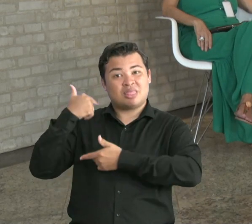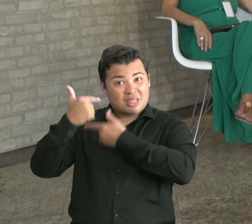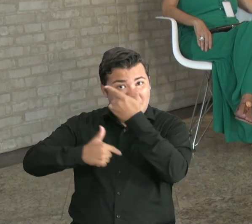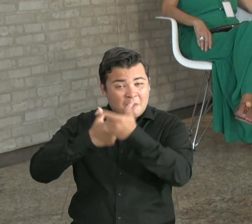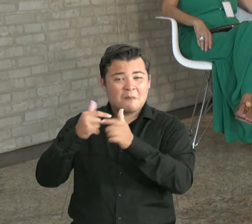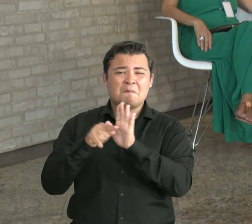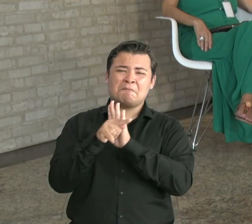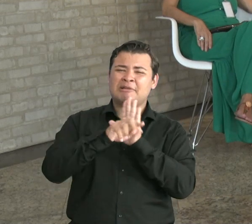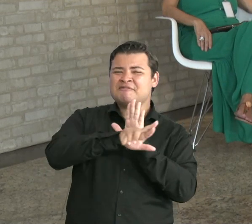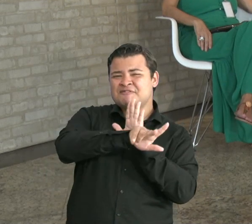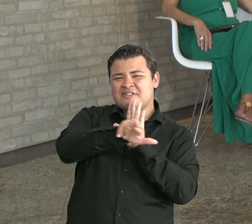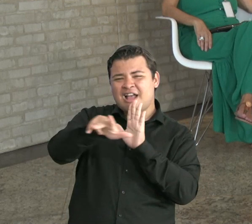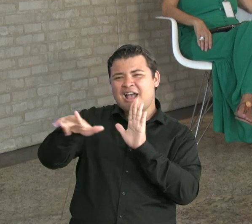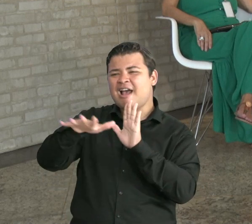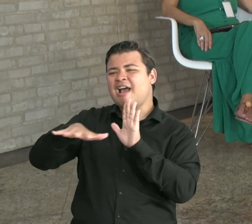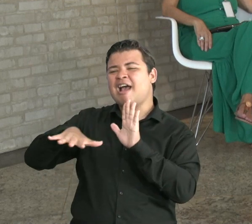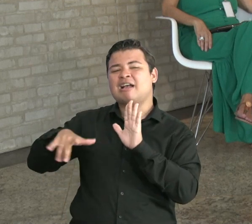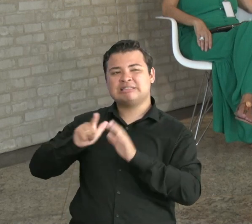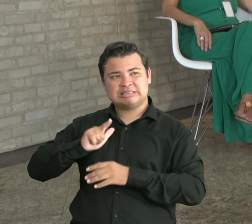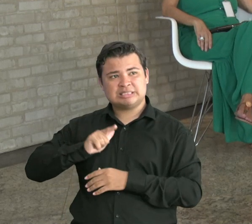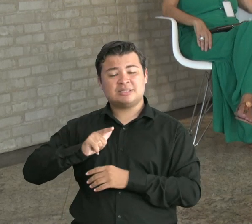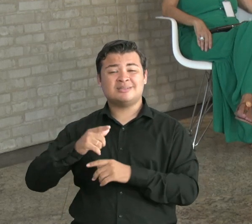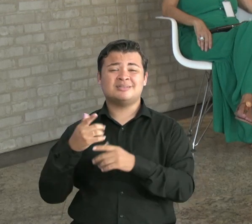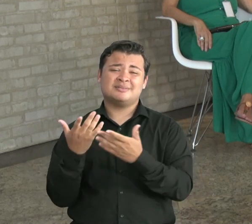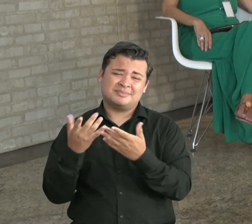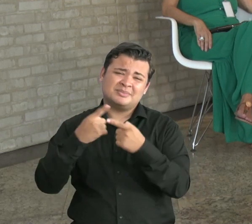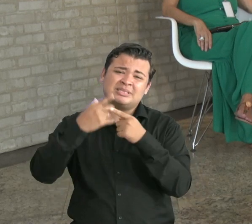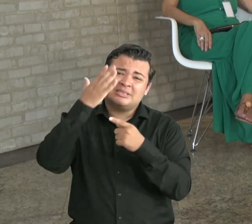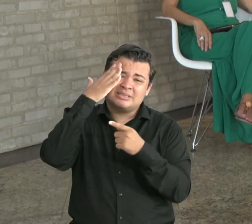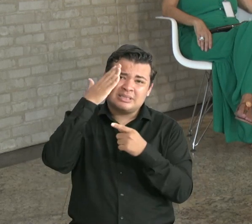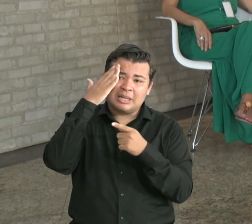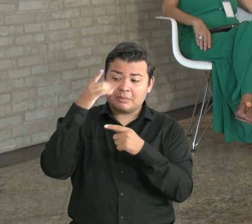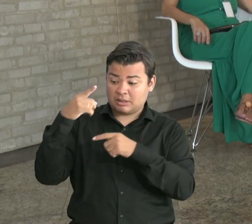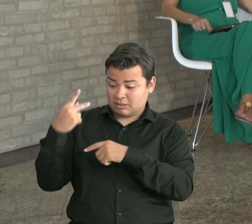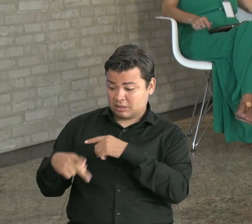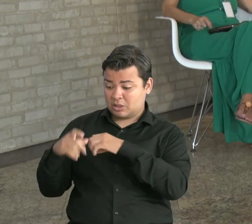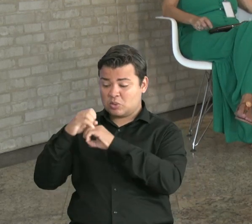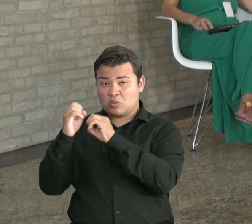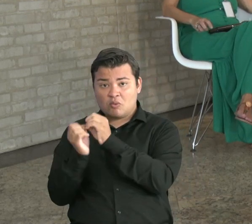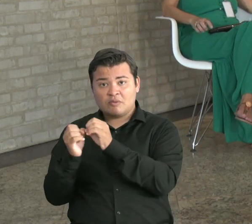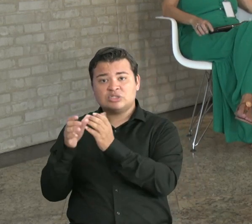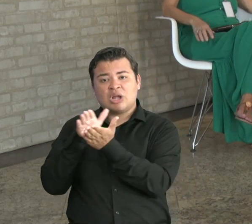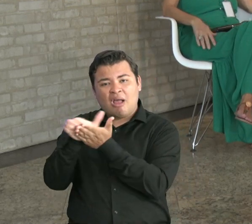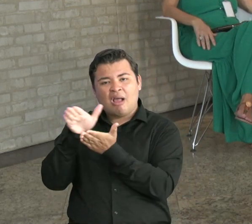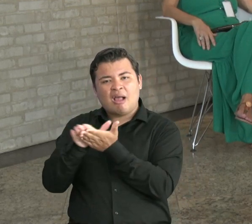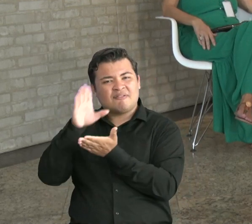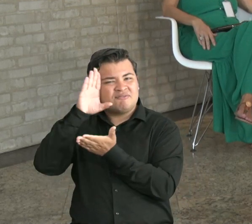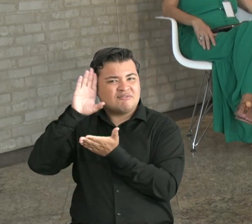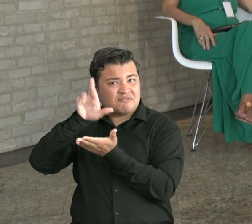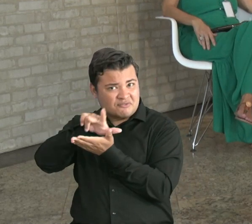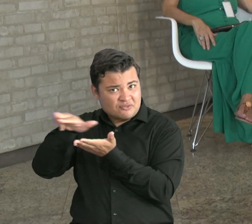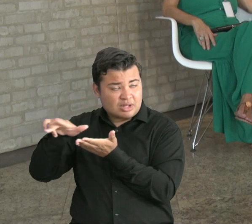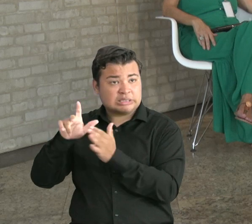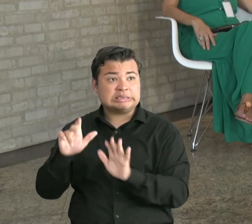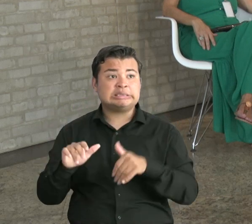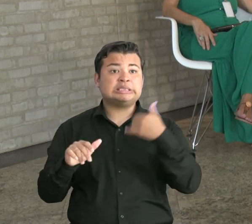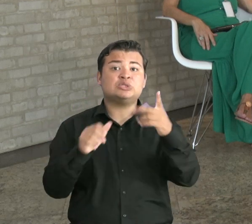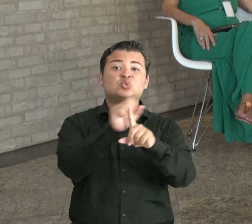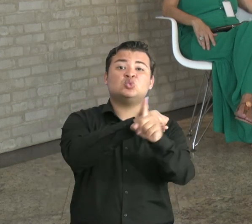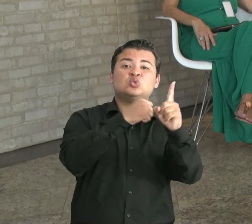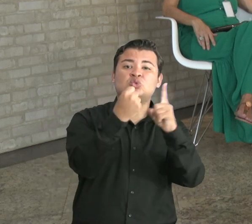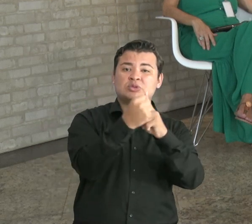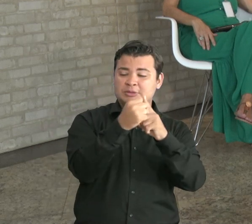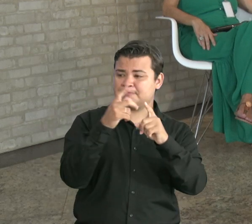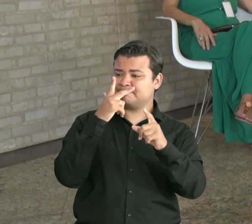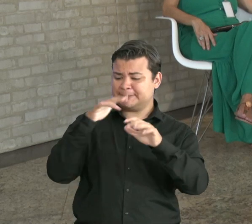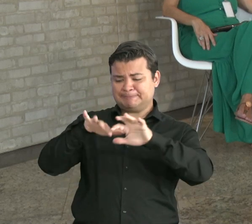pesquisas em diferentes áreas, porque há, às vezes, um distanciamento também, né, entre o que é produzido pela academia e o que chega à sociedade, o reconhecimento que a